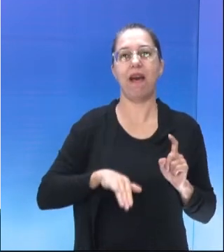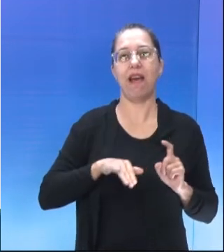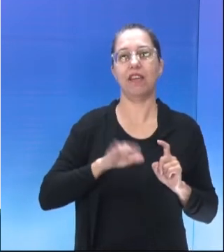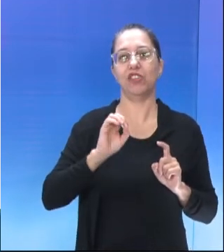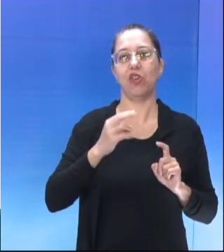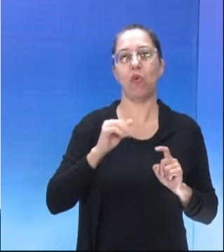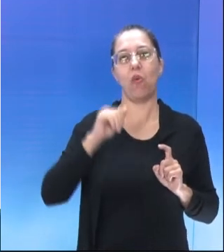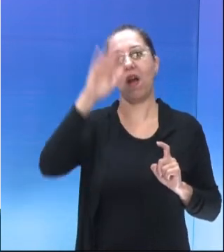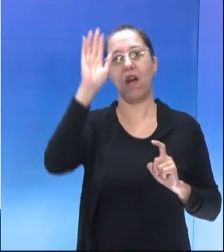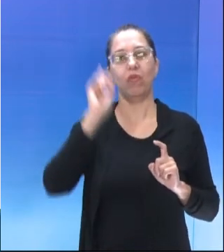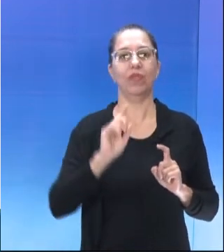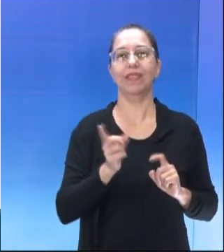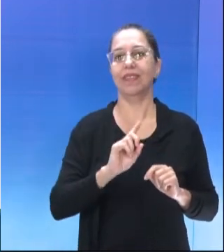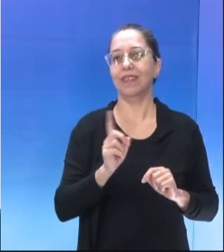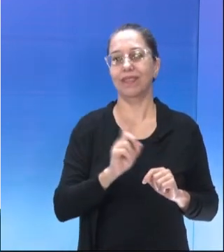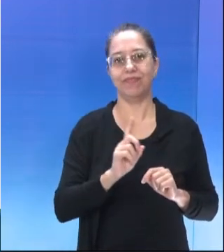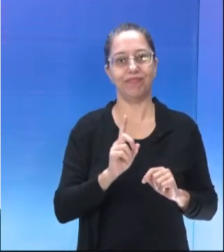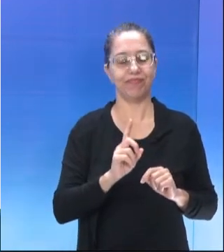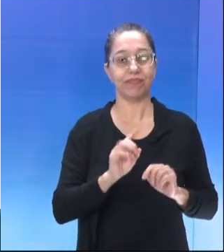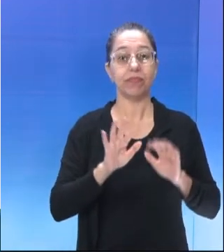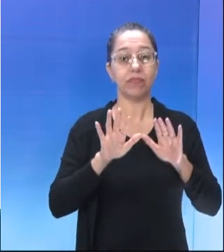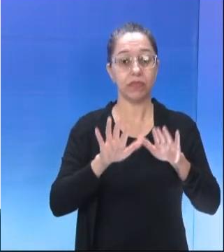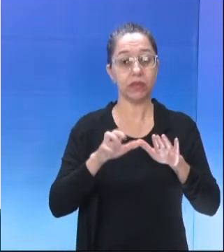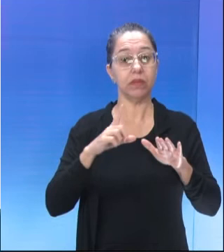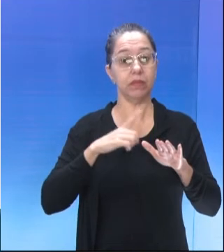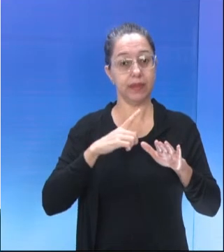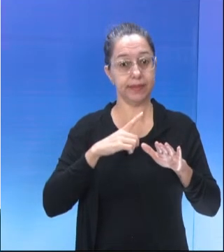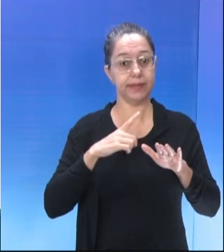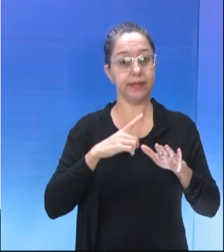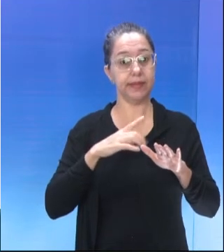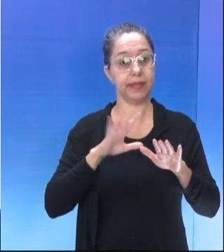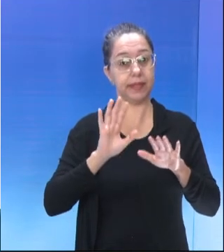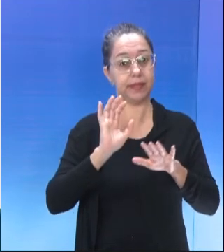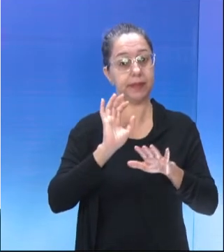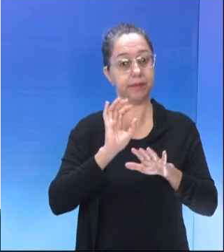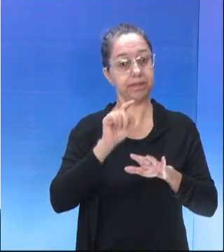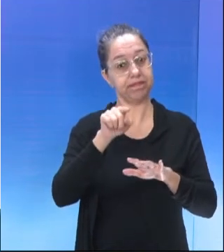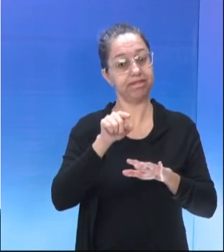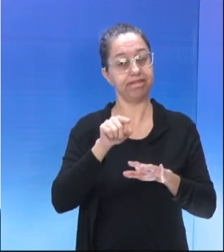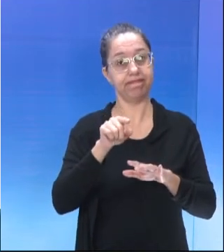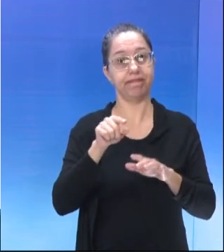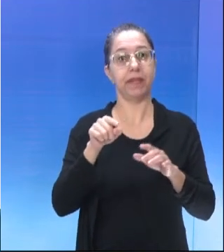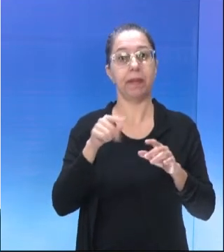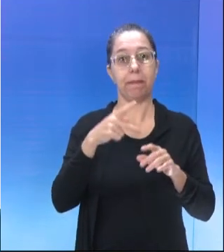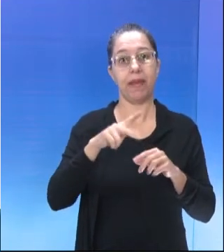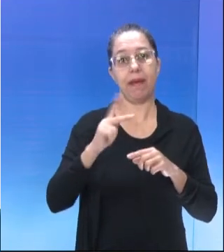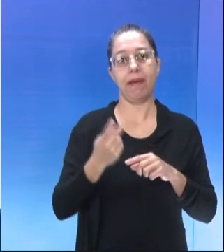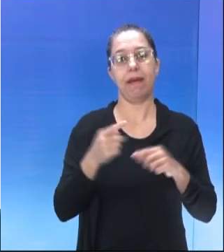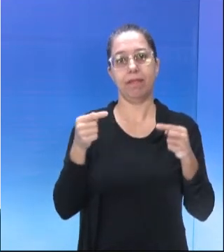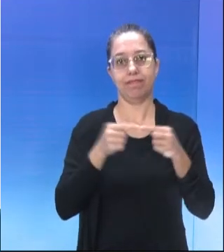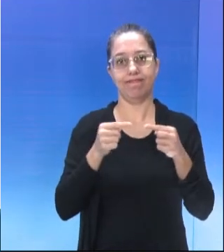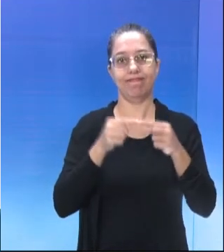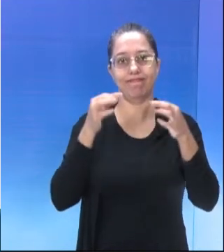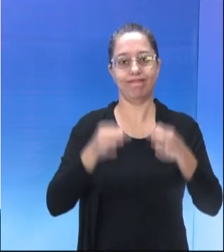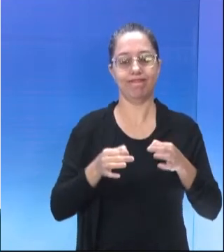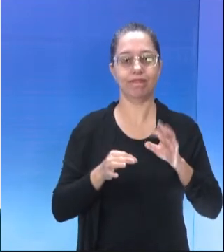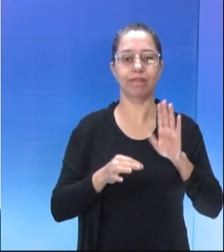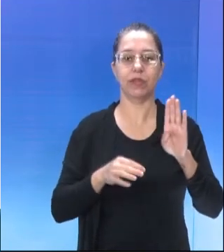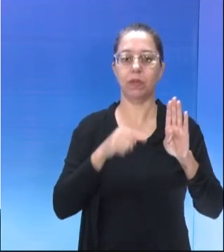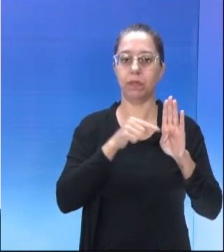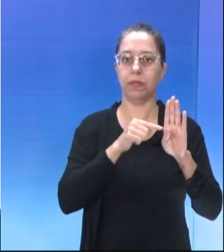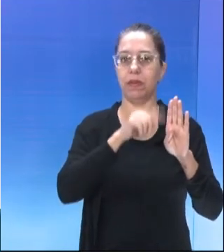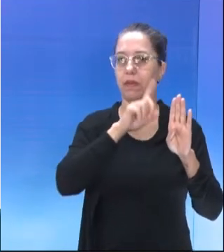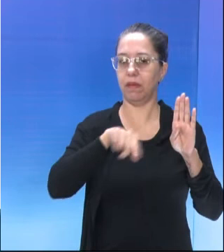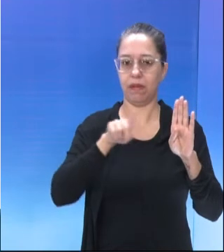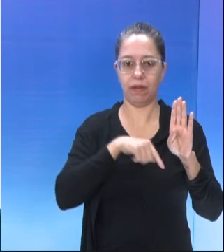temperatura baixa ou alta, mas tem a ver também com o valor do pH. Então, está errada. Letra C.